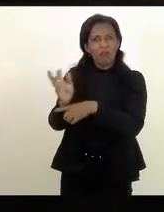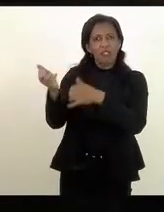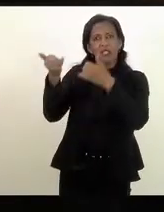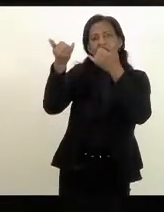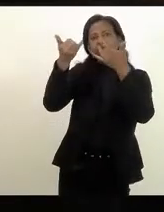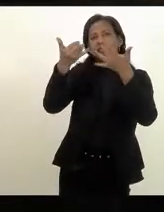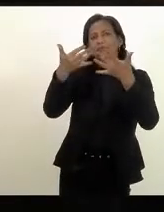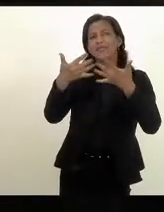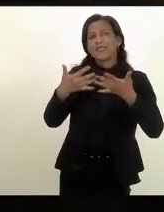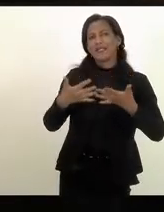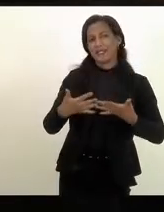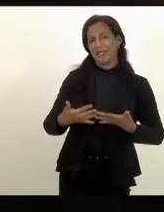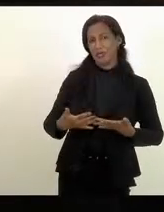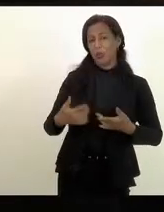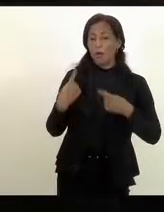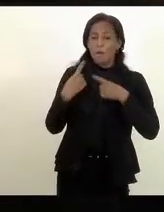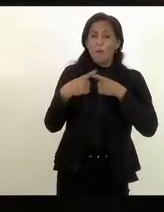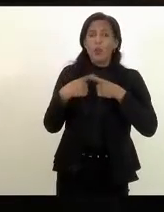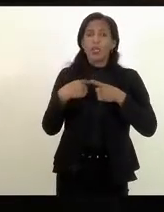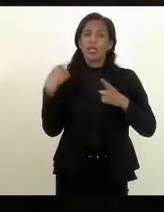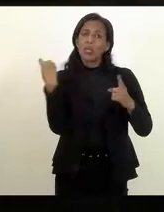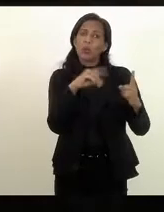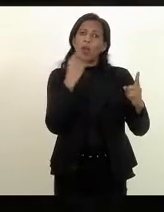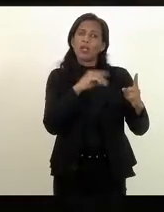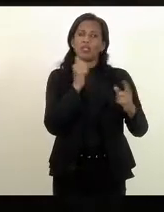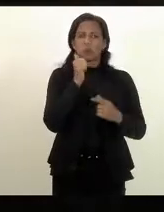e por que bateu